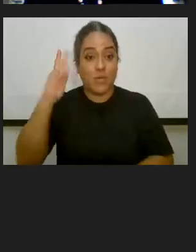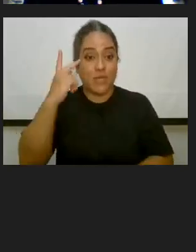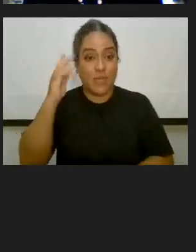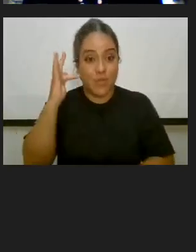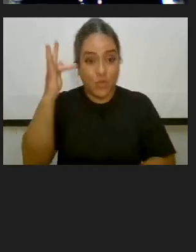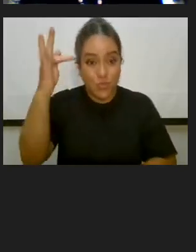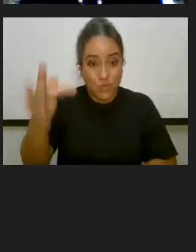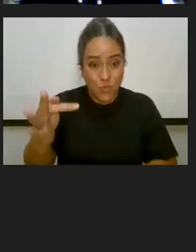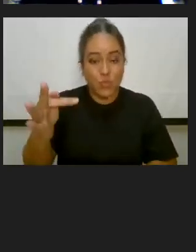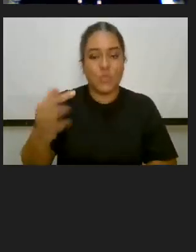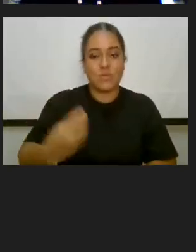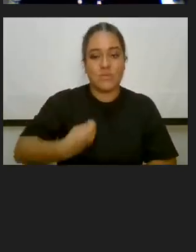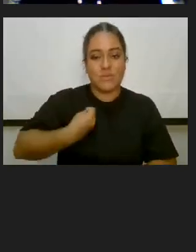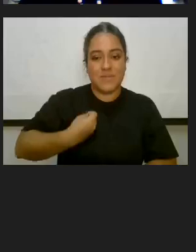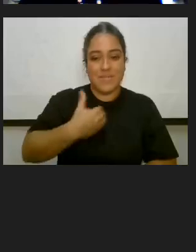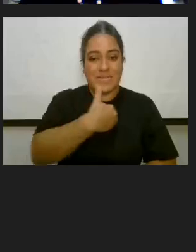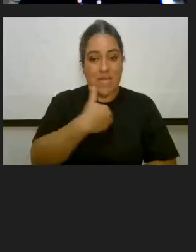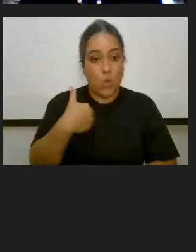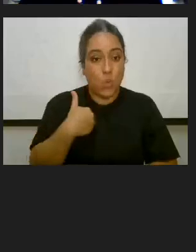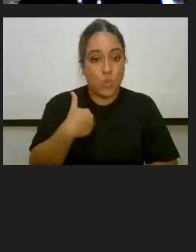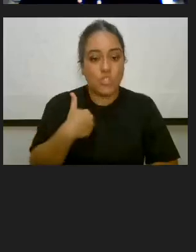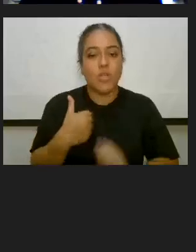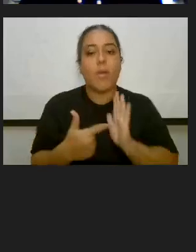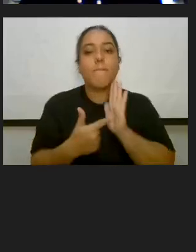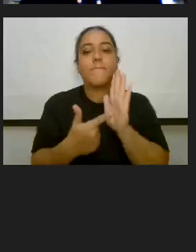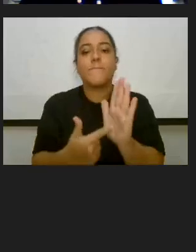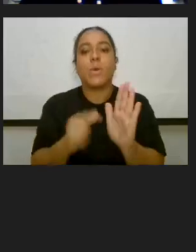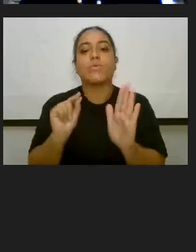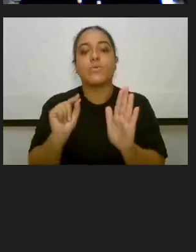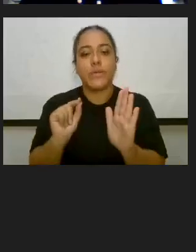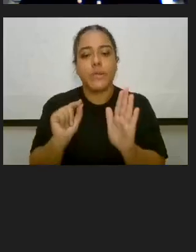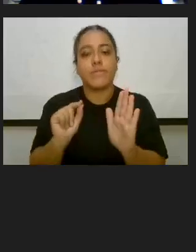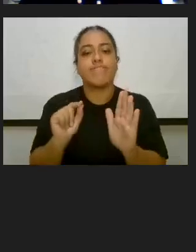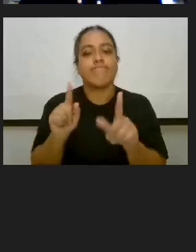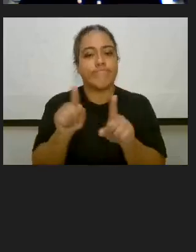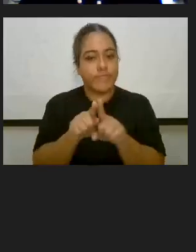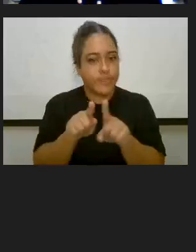saúde, aparece aqui de maneira bastante